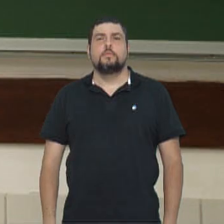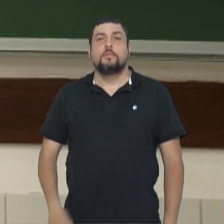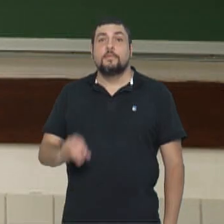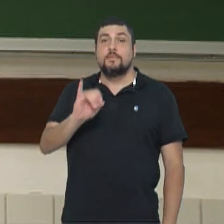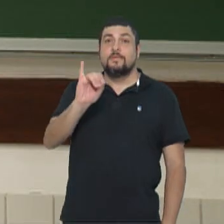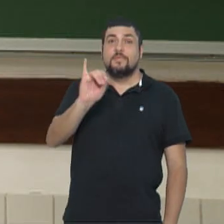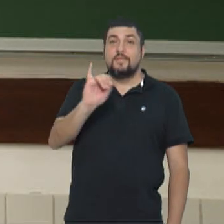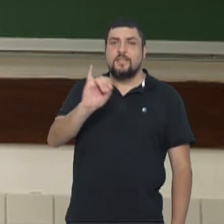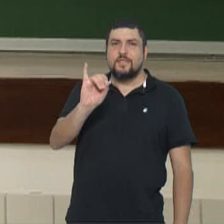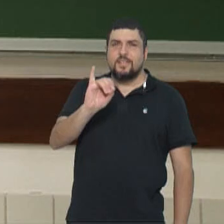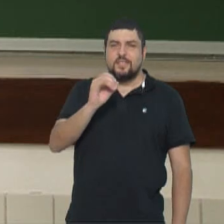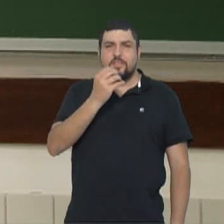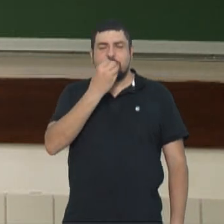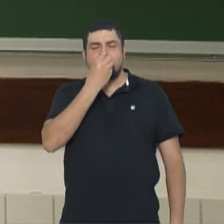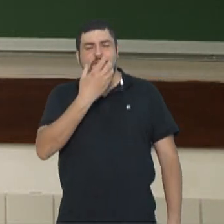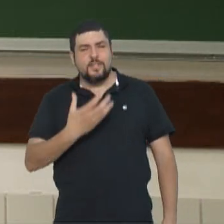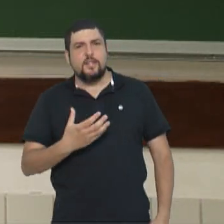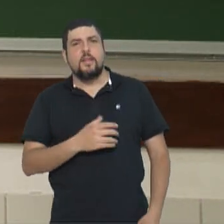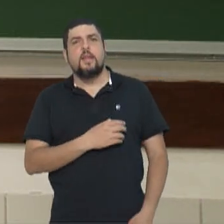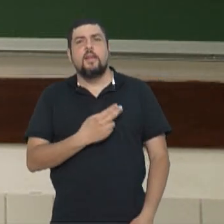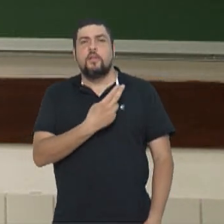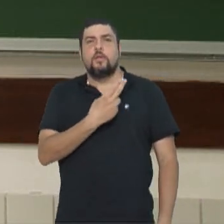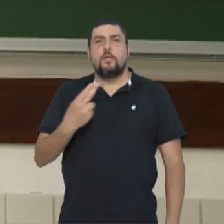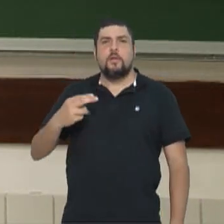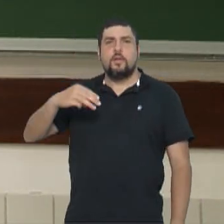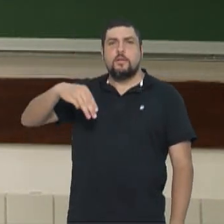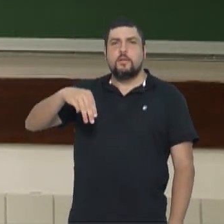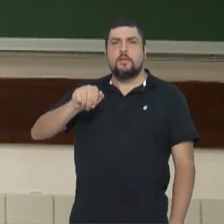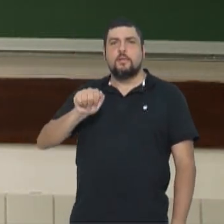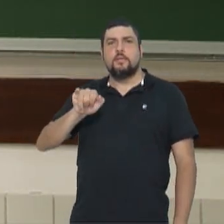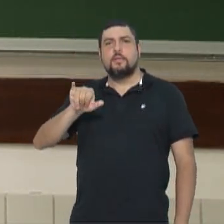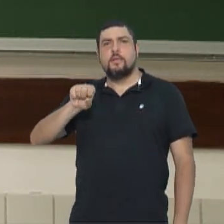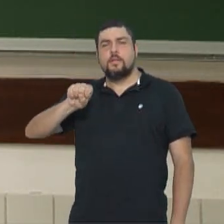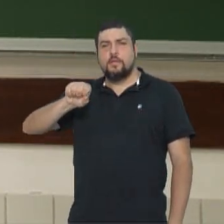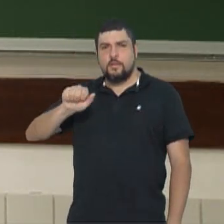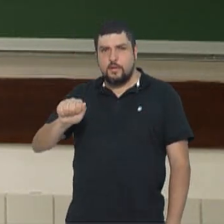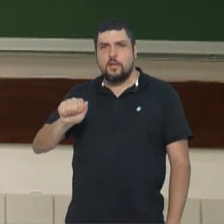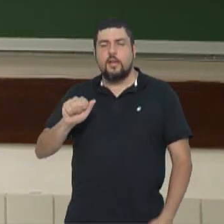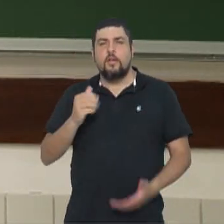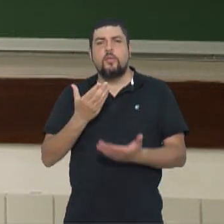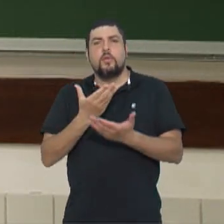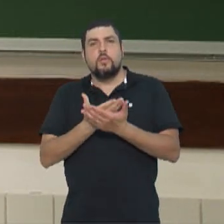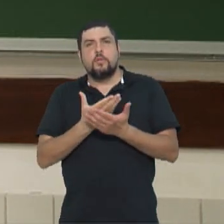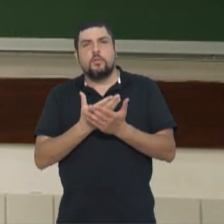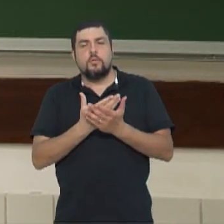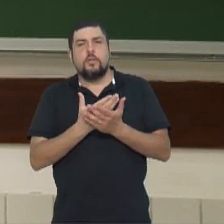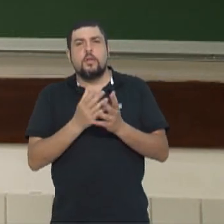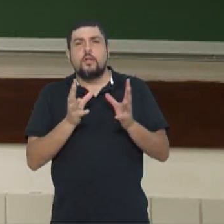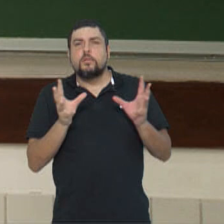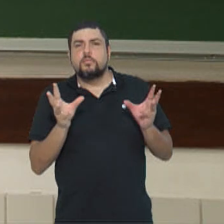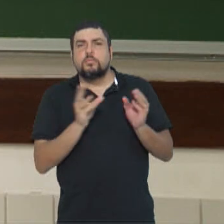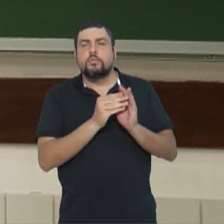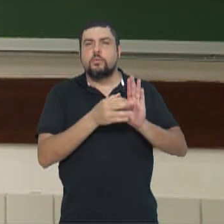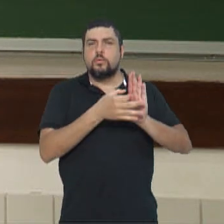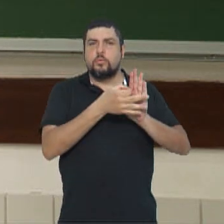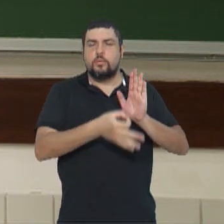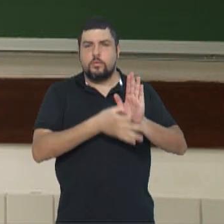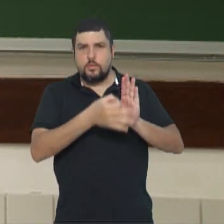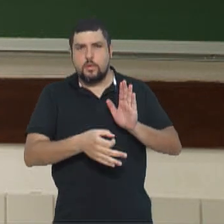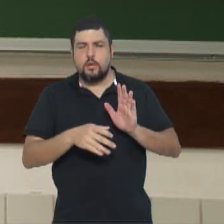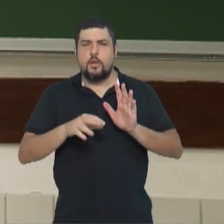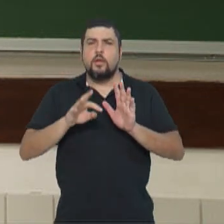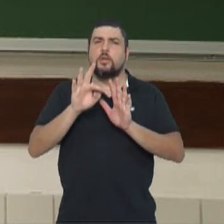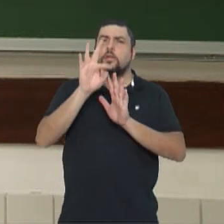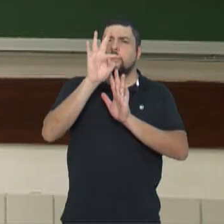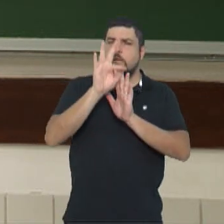Olá, pessoal! Professora Maísa com você. Para a gente estudar resenha, para a gente estudar textos de modo geral. A gente está